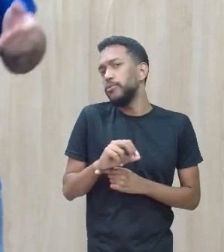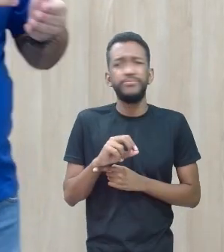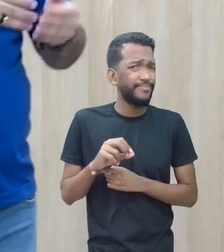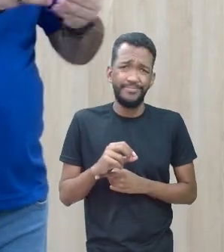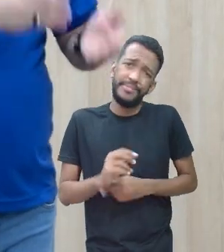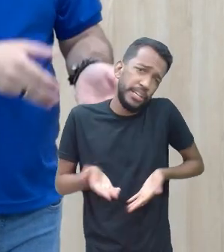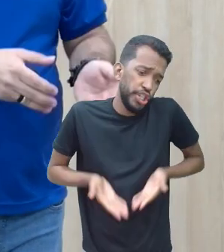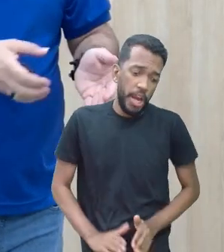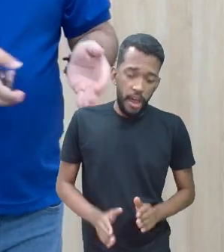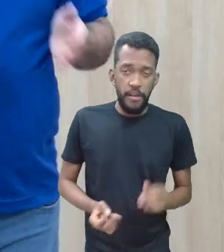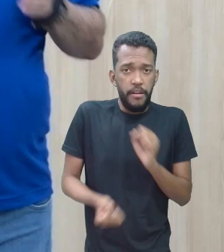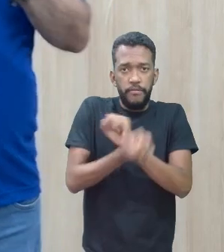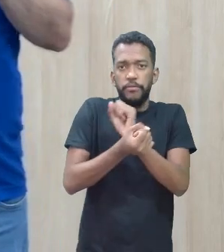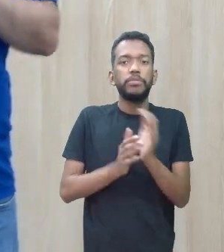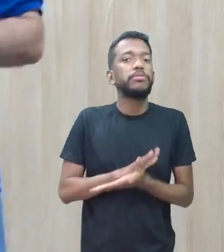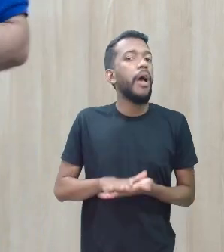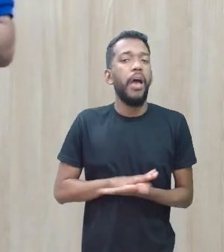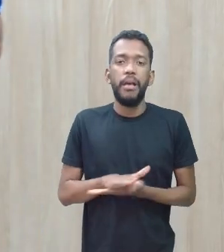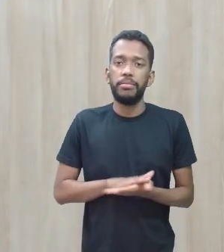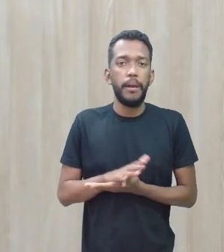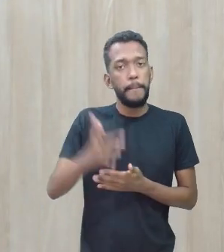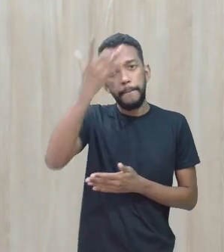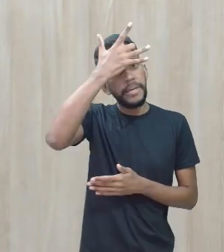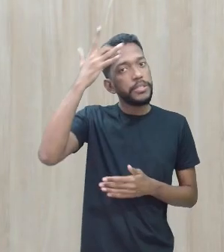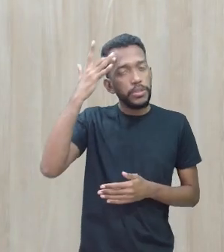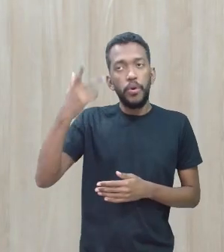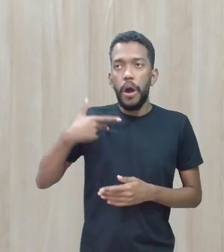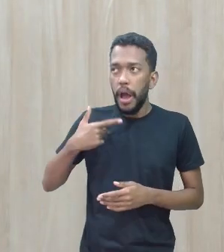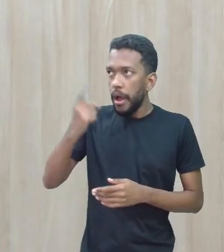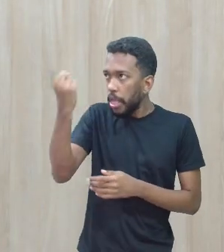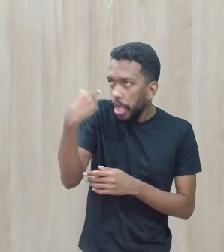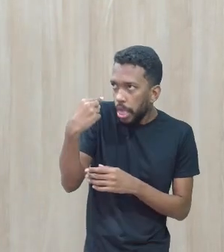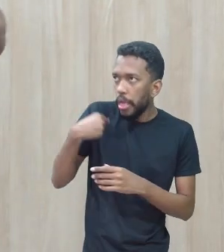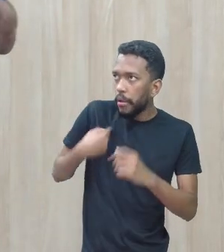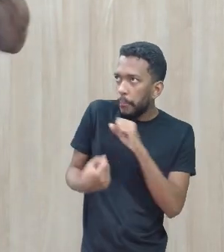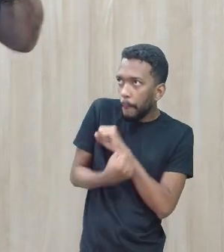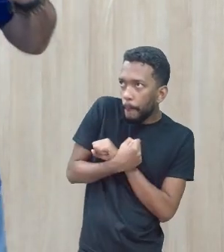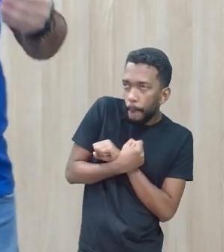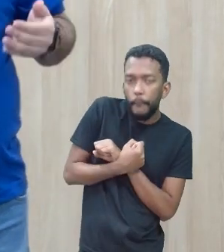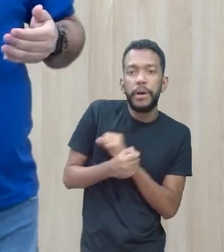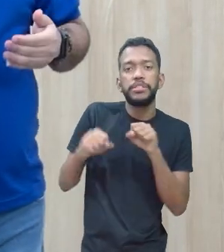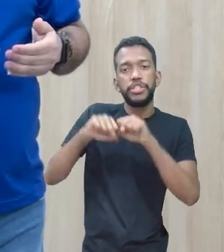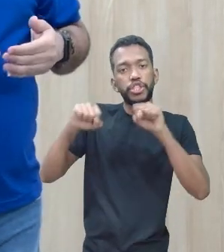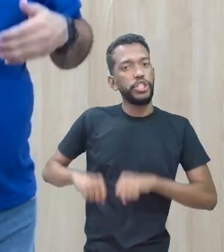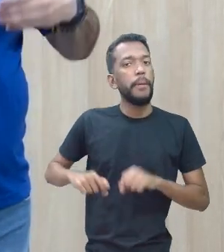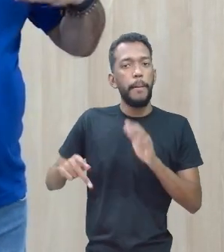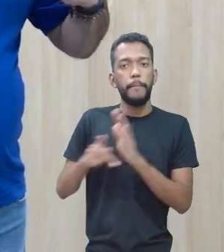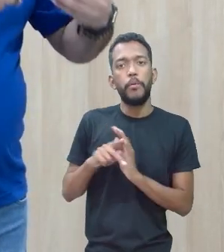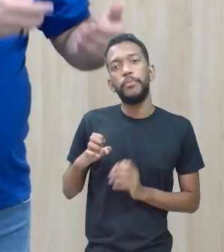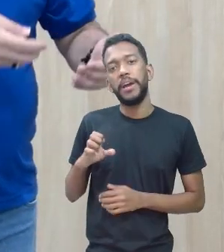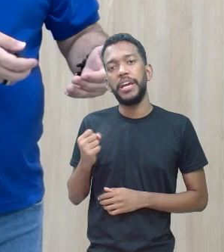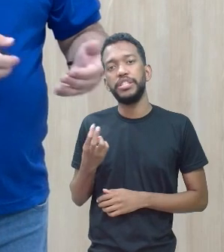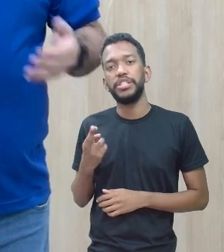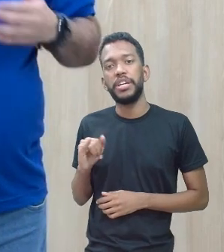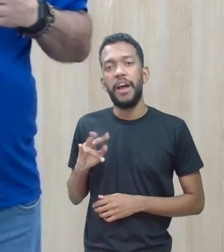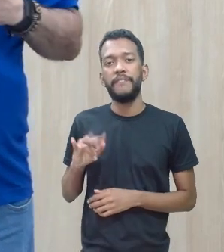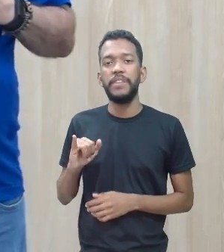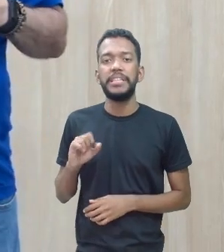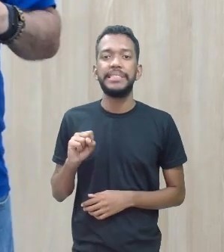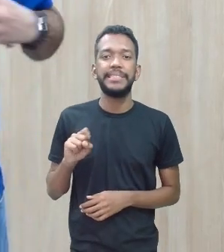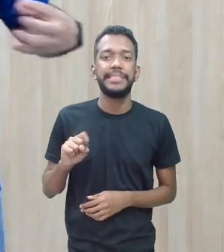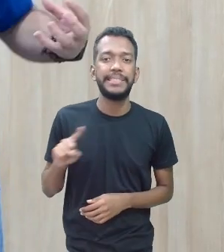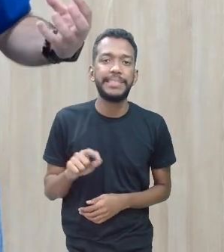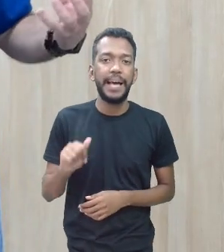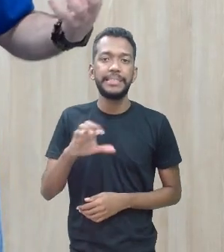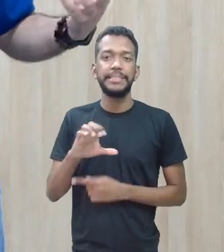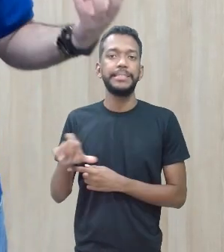ninguém nasce escravo. As pessoas elas são submetidas a um sistema, né, de escravização. Elas